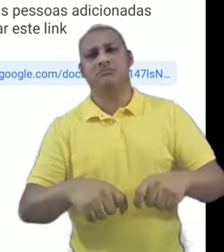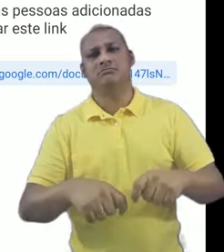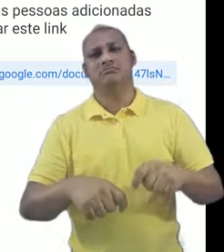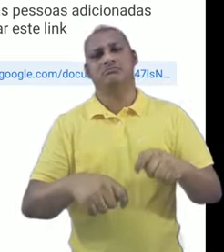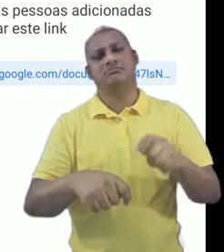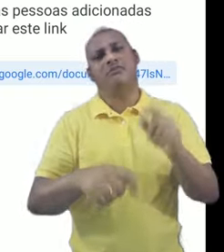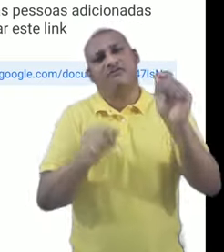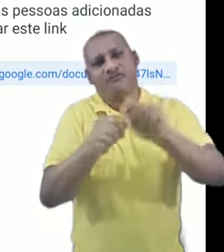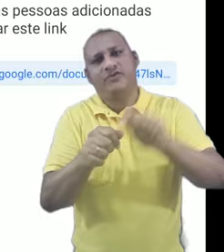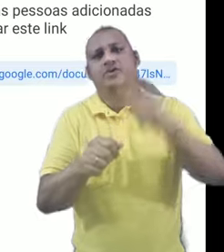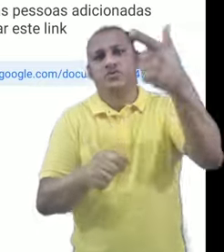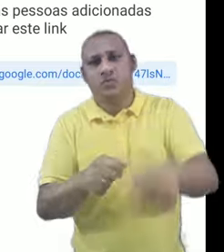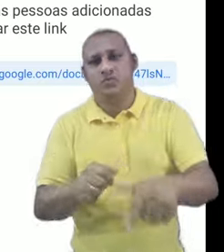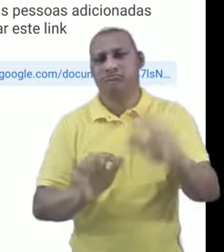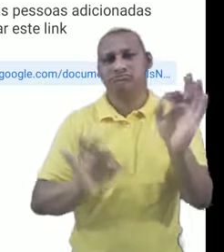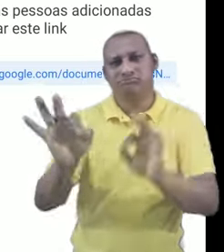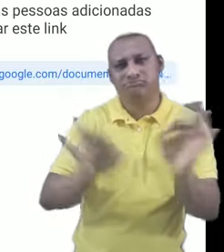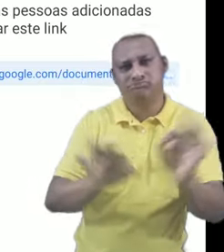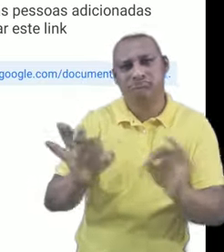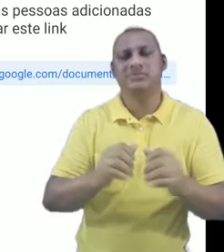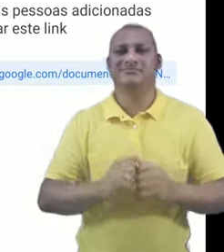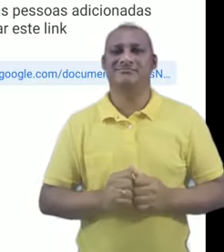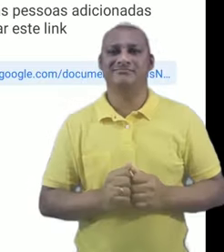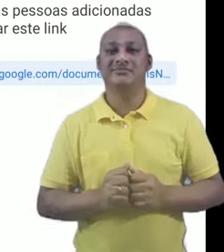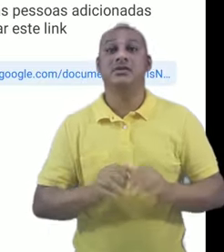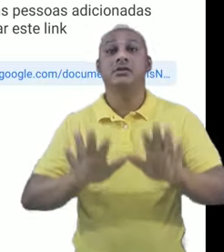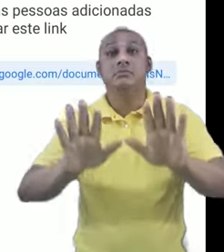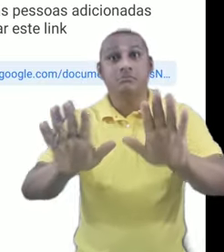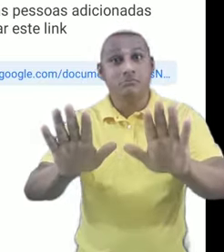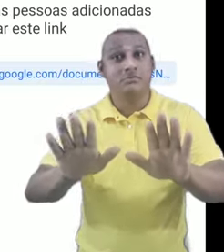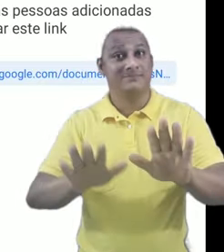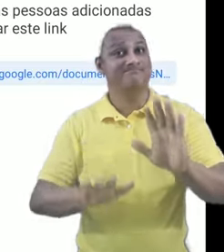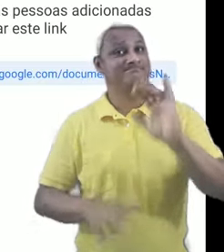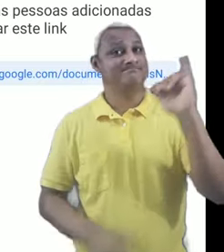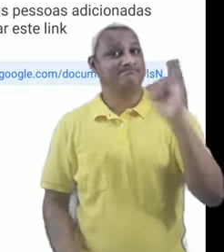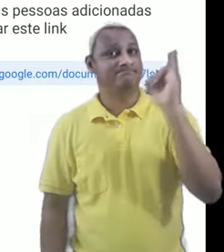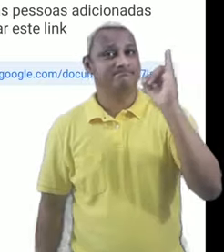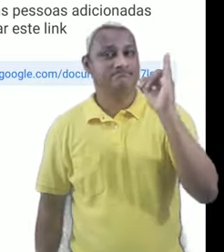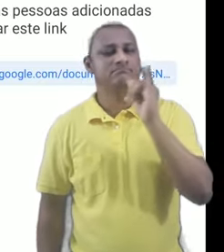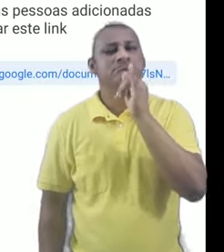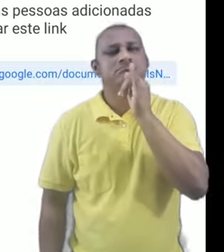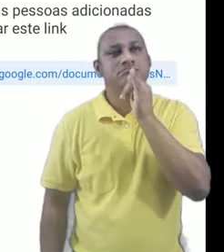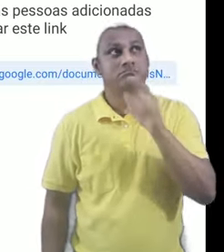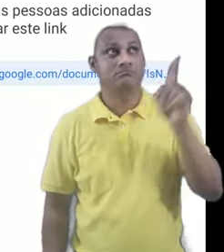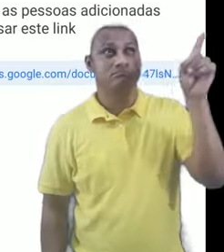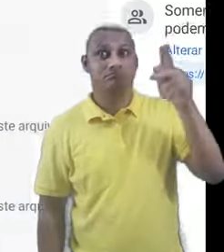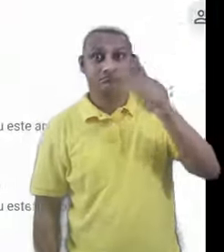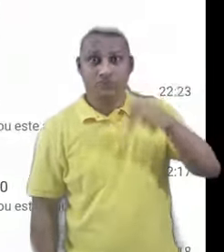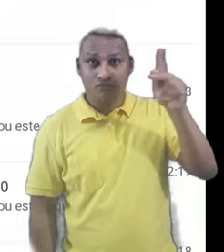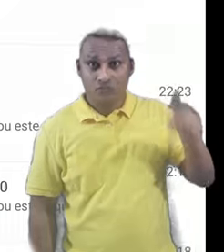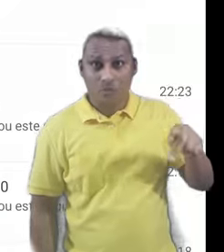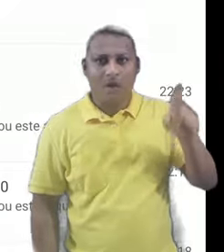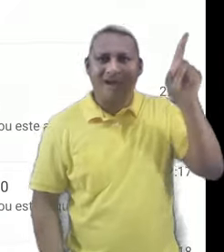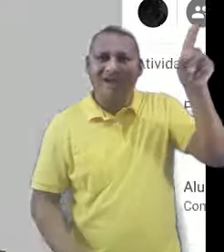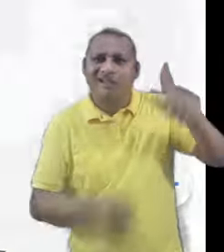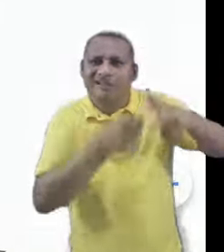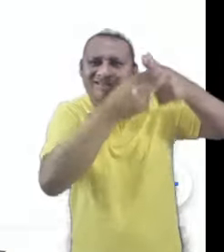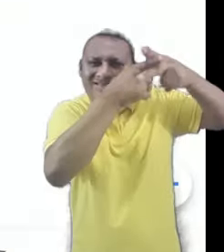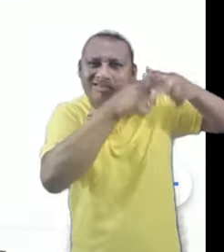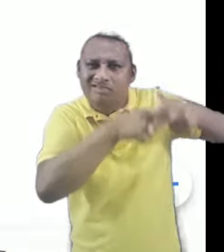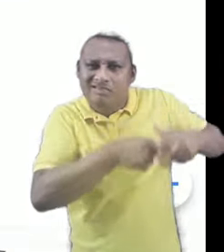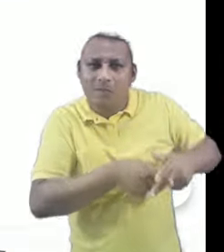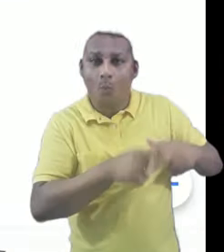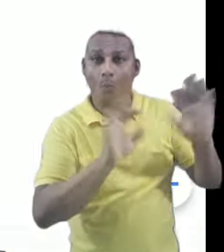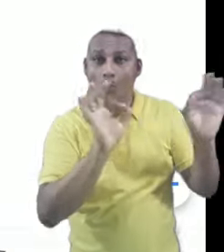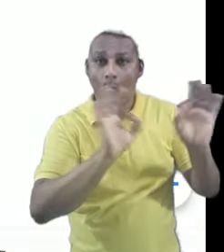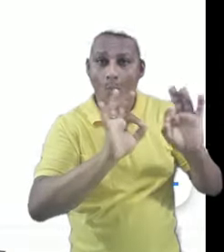reenviar para o professor. Lembrando que você só consegue cancelar o envio de uma atividade se o professor não tiver devolvido para você